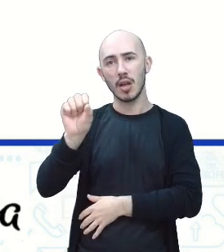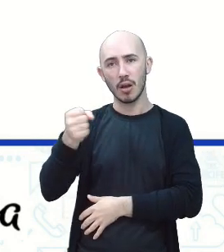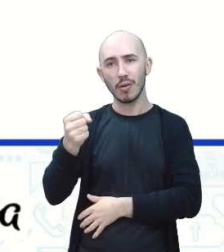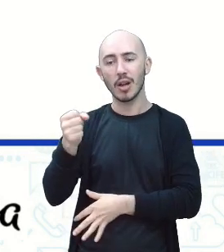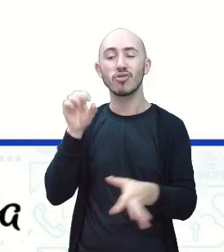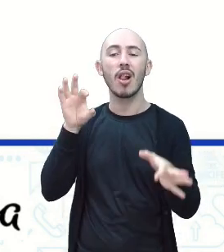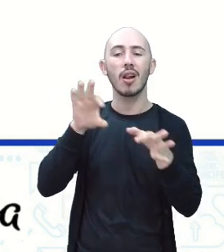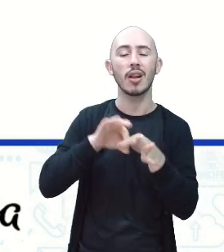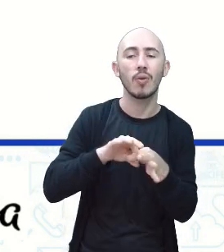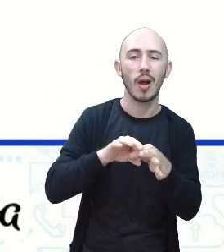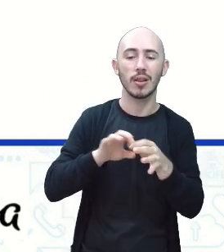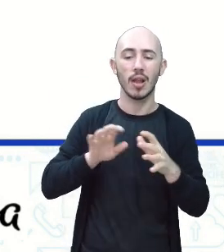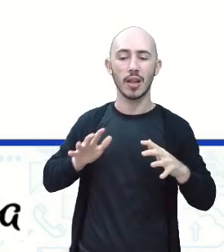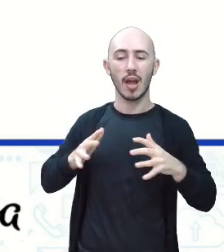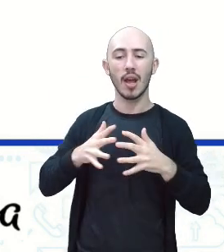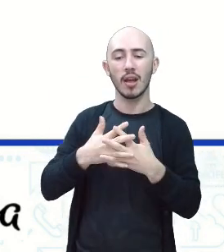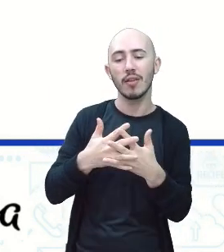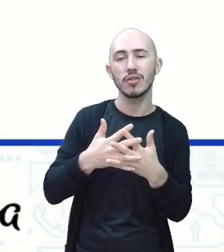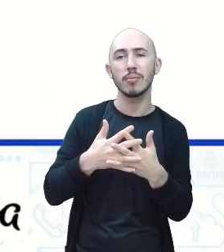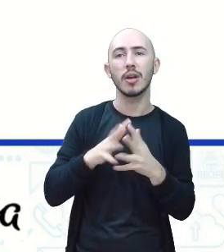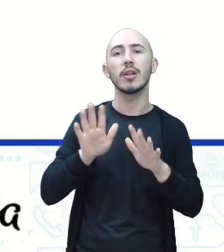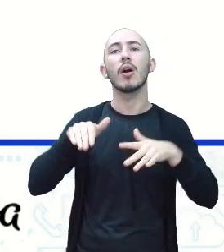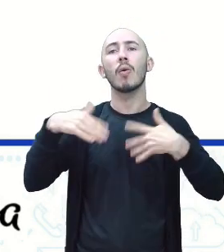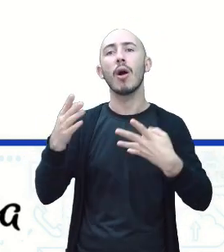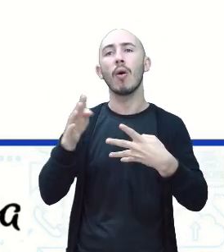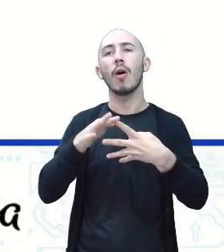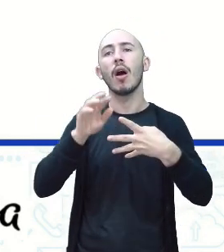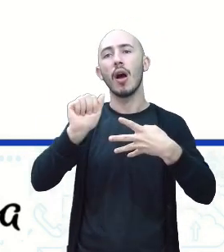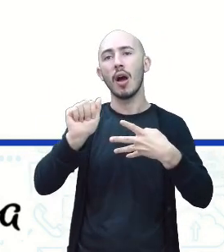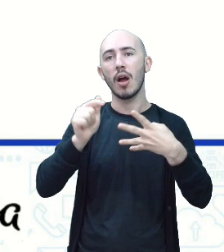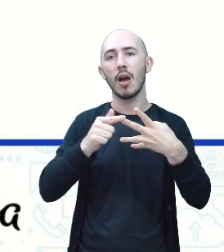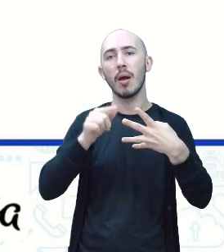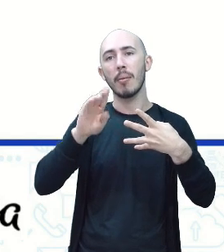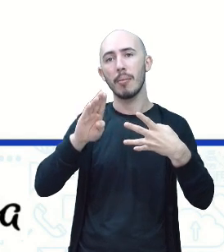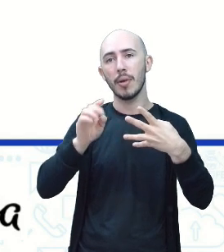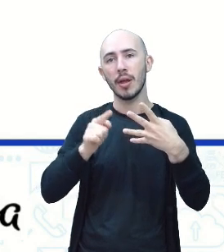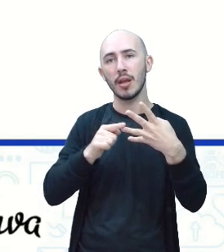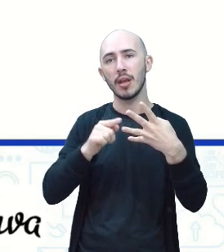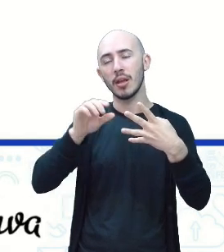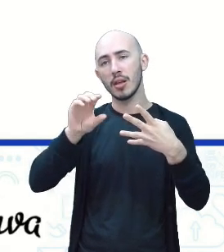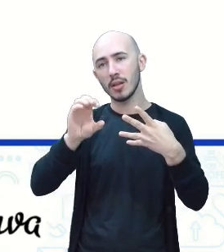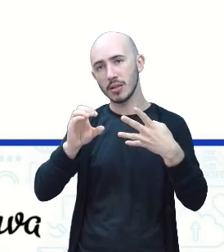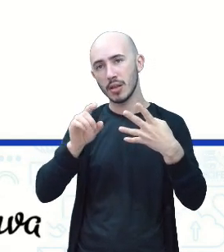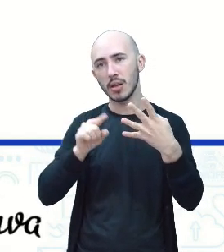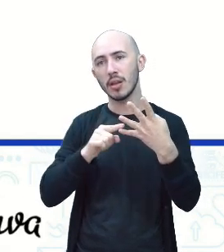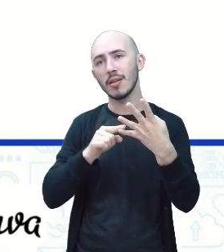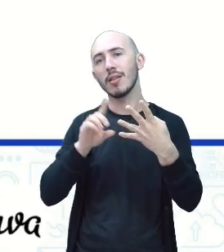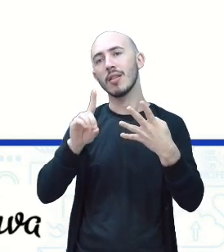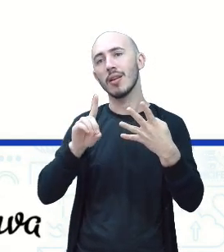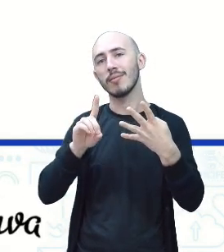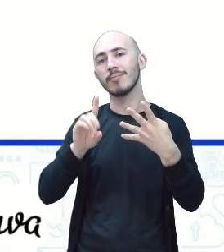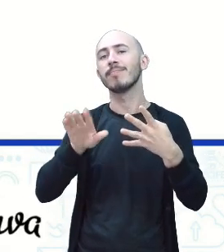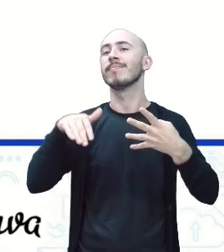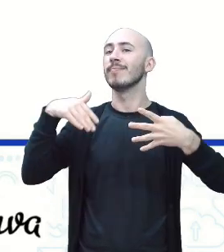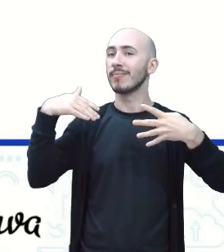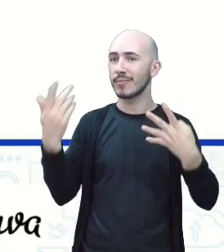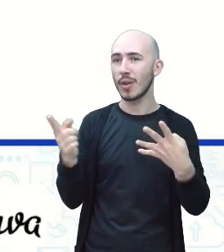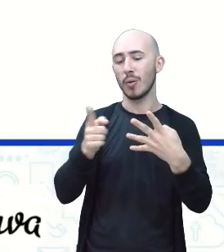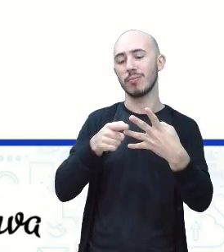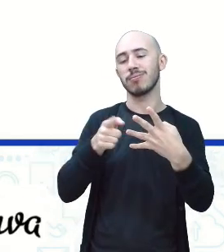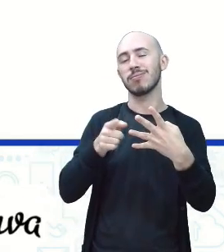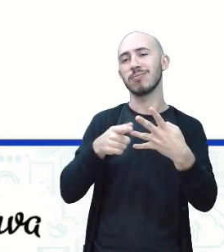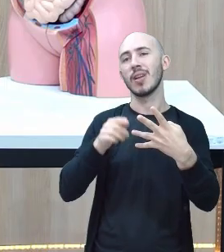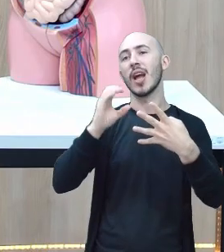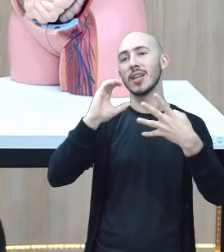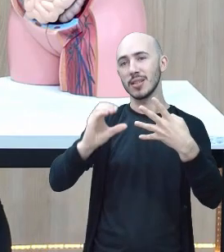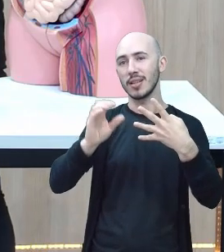de revestimento. É o conjuntivo, nervoso, epitelial ou muscular? Então, o tecido epitelial